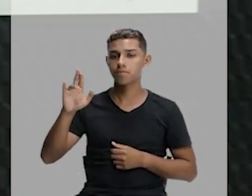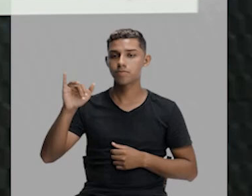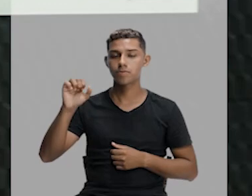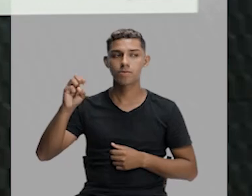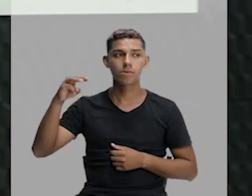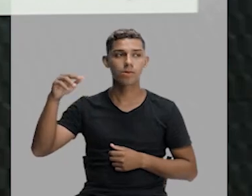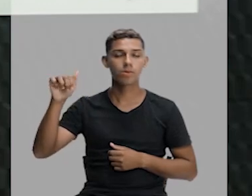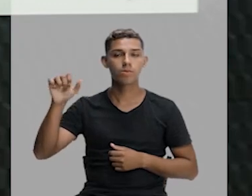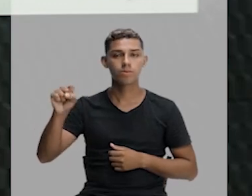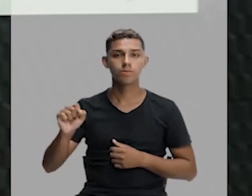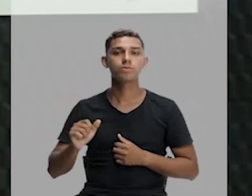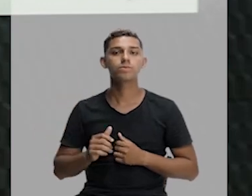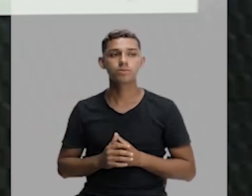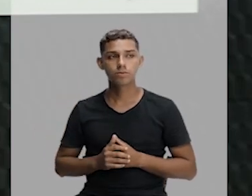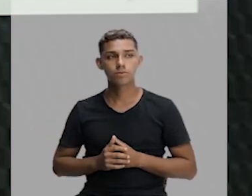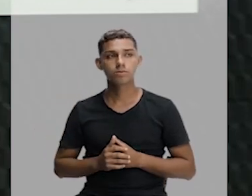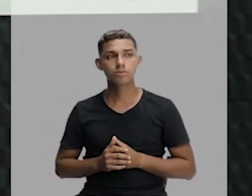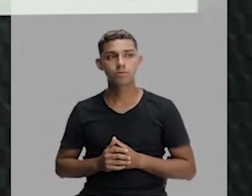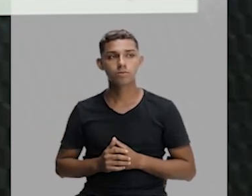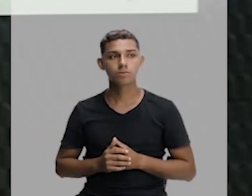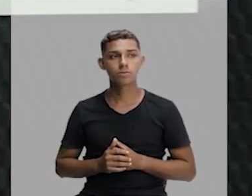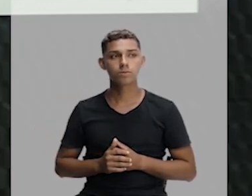Um outro aqui, o A1,